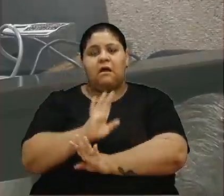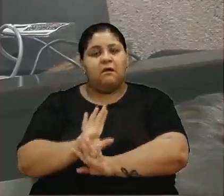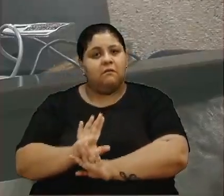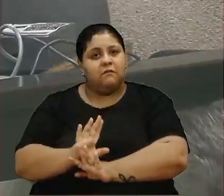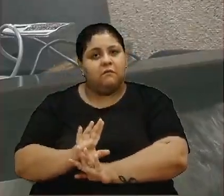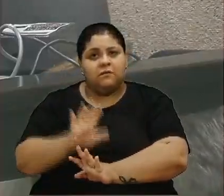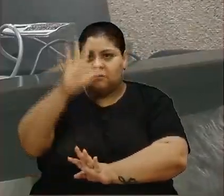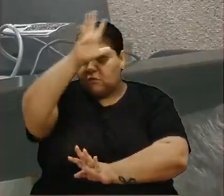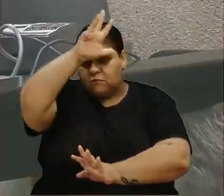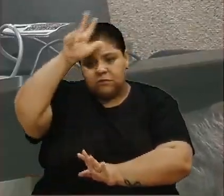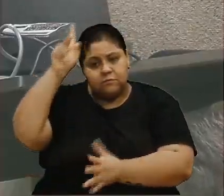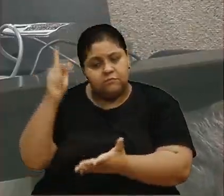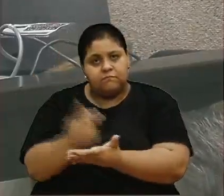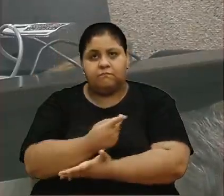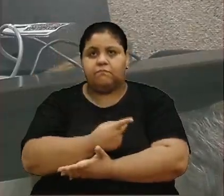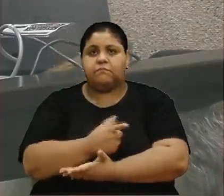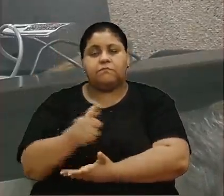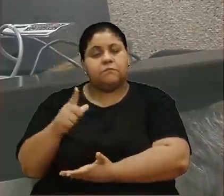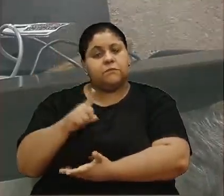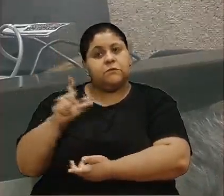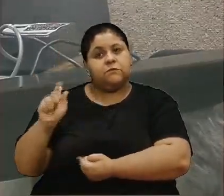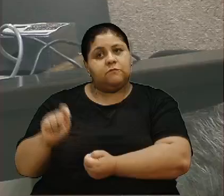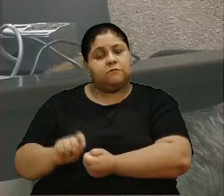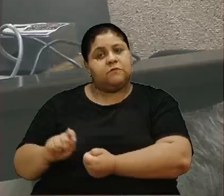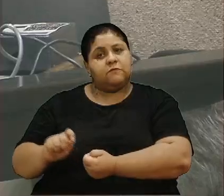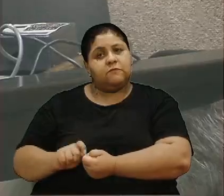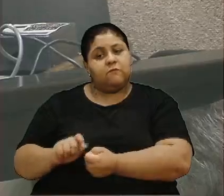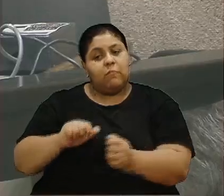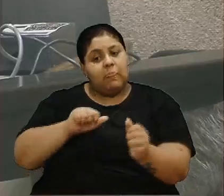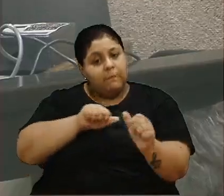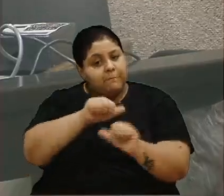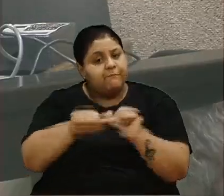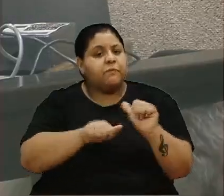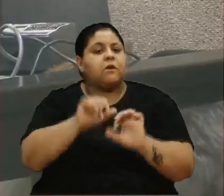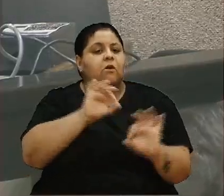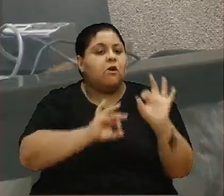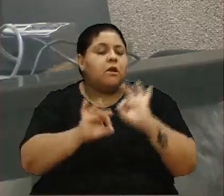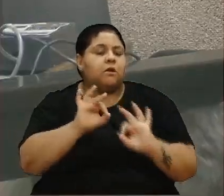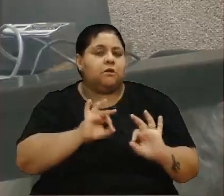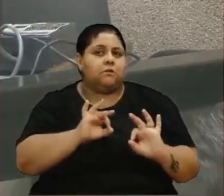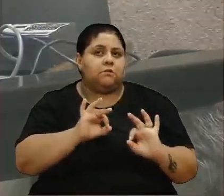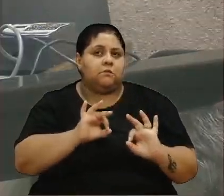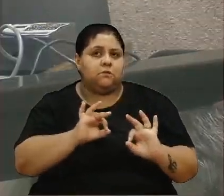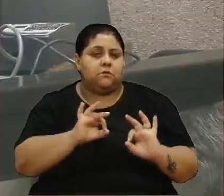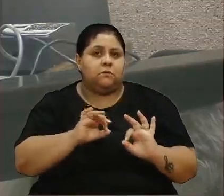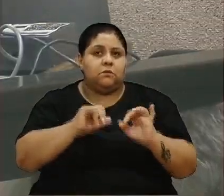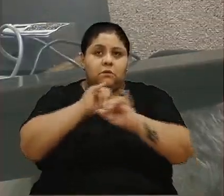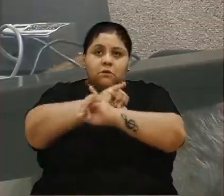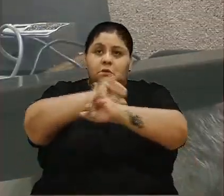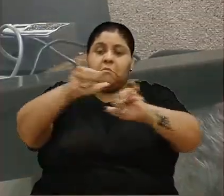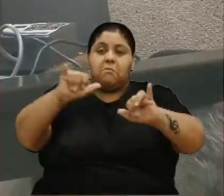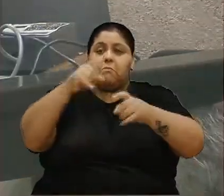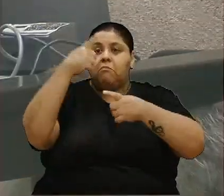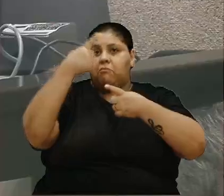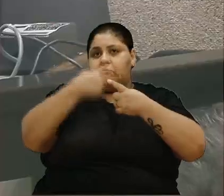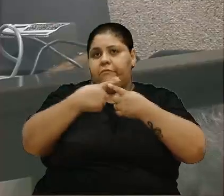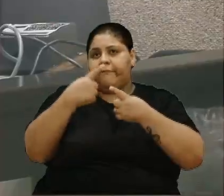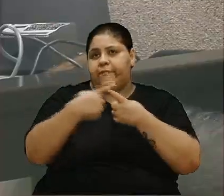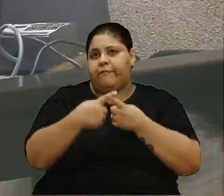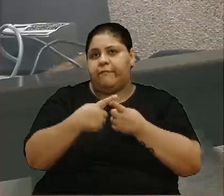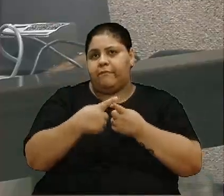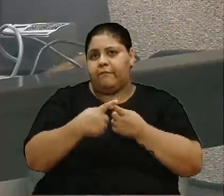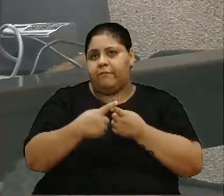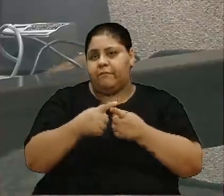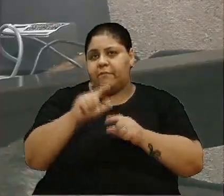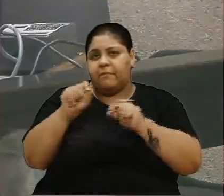O município está errado e vai ter que fazer a organização disso. A exposição de motivos, ela é